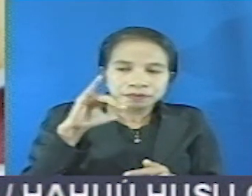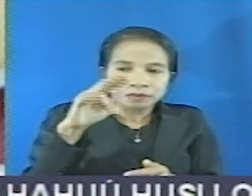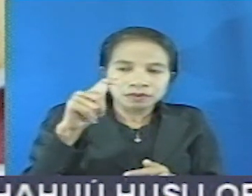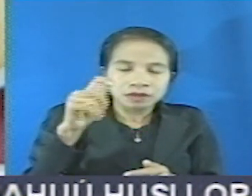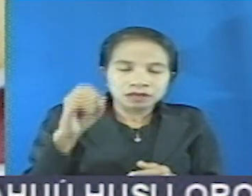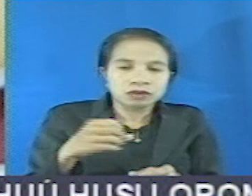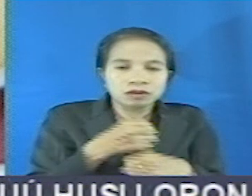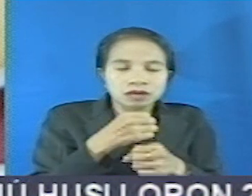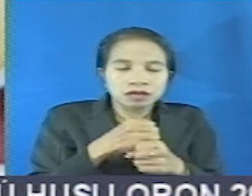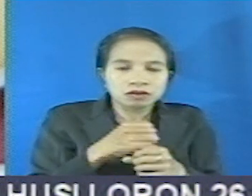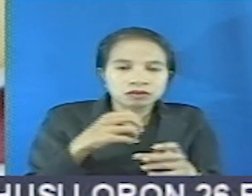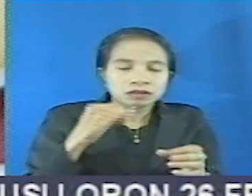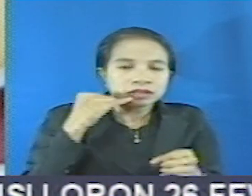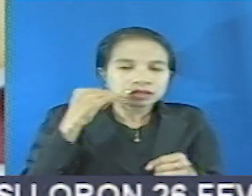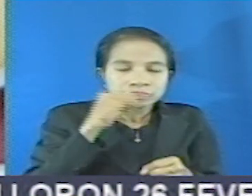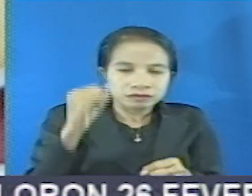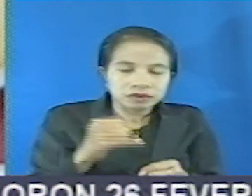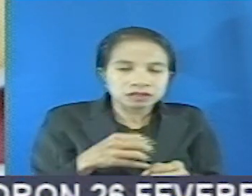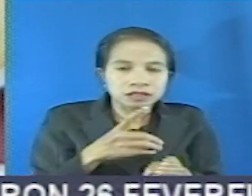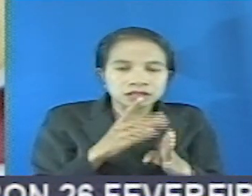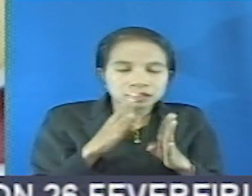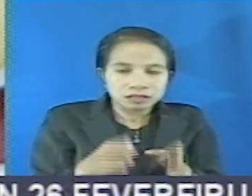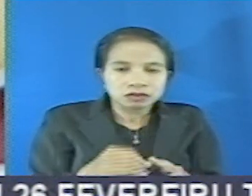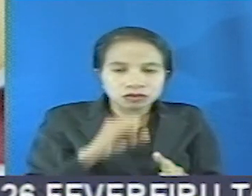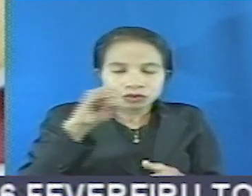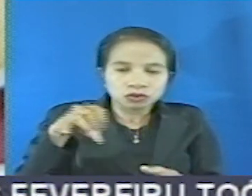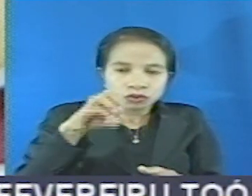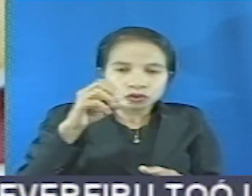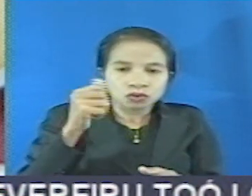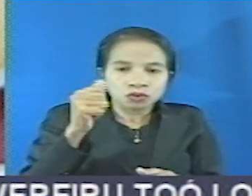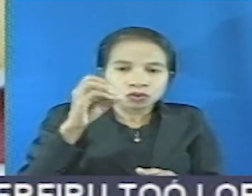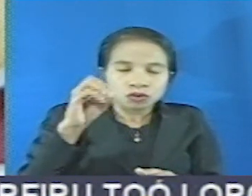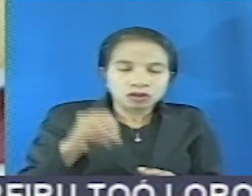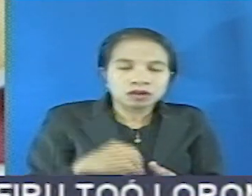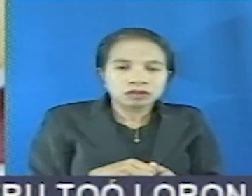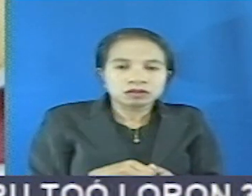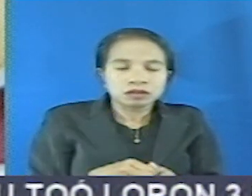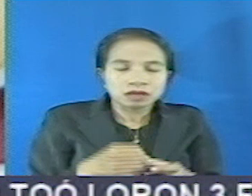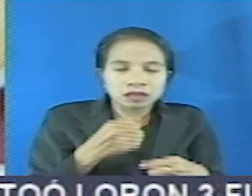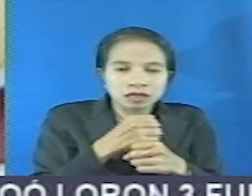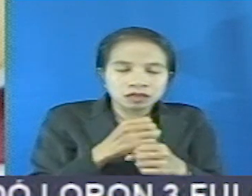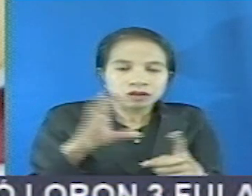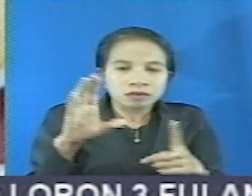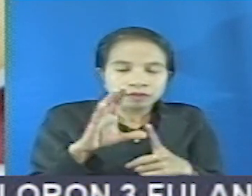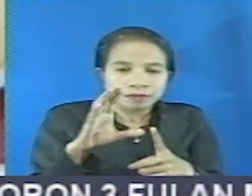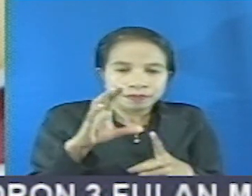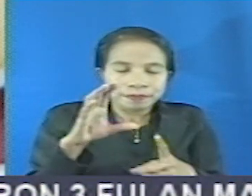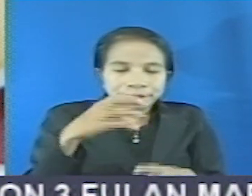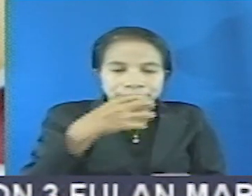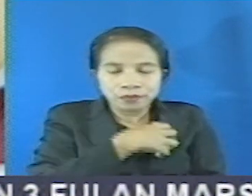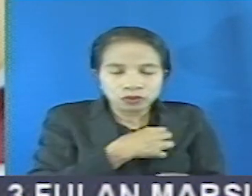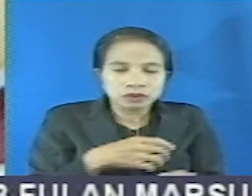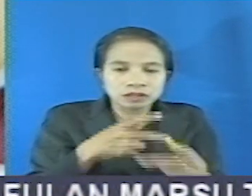executivo Fundação Mahem, João Almeida Fernandes, com a atuação polícia Hasoru Sidadaun ida e reninha residência,